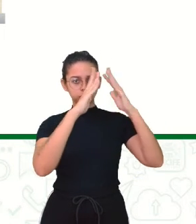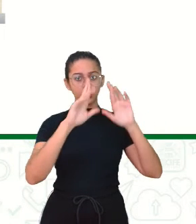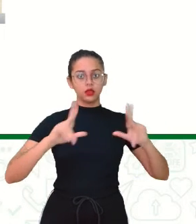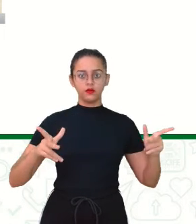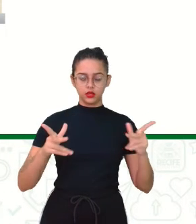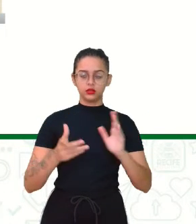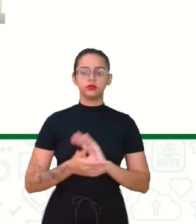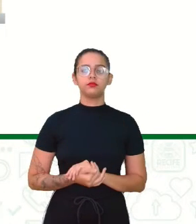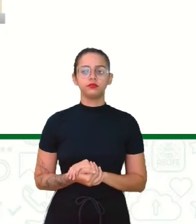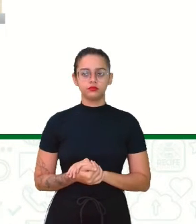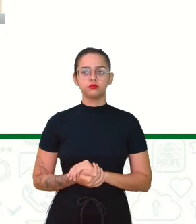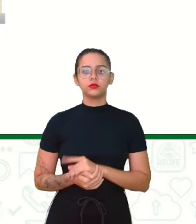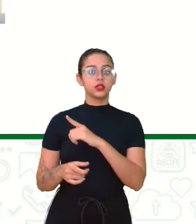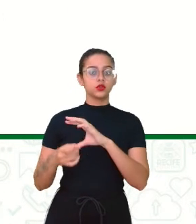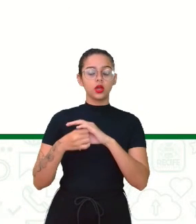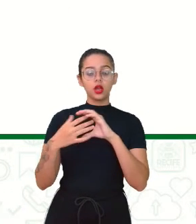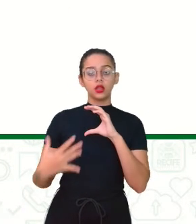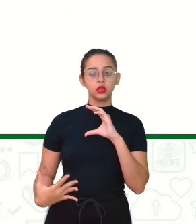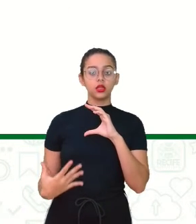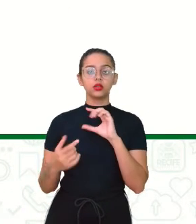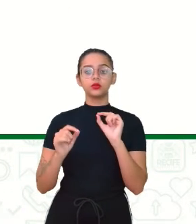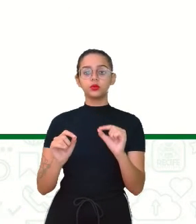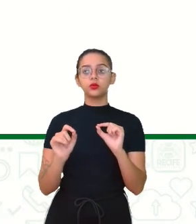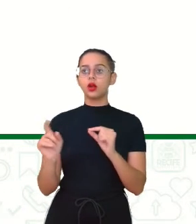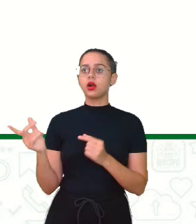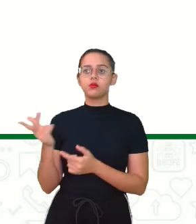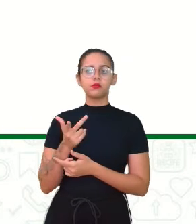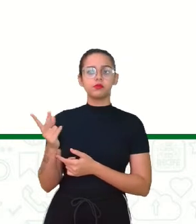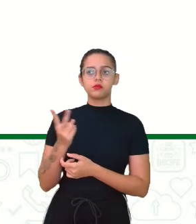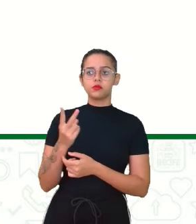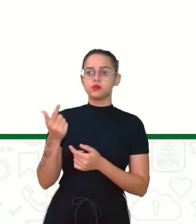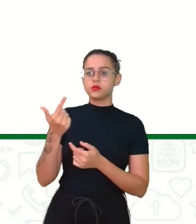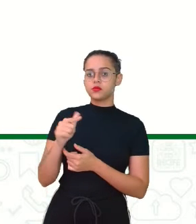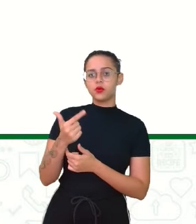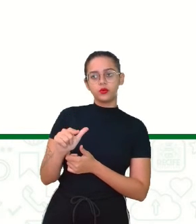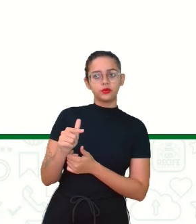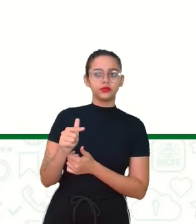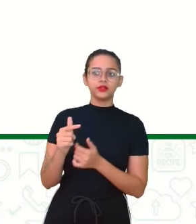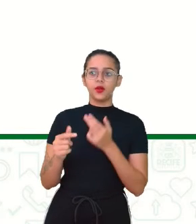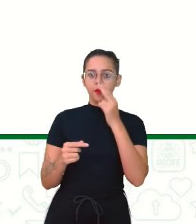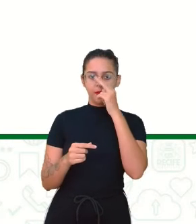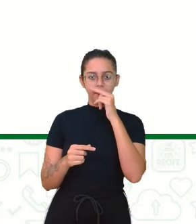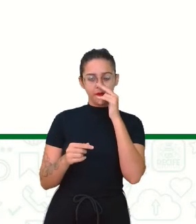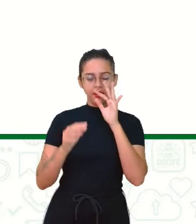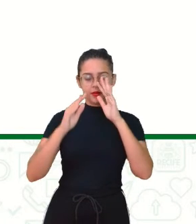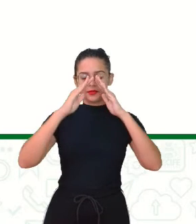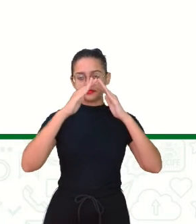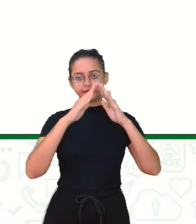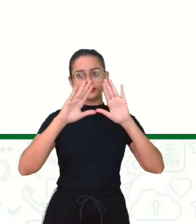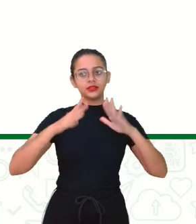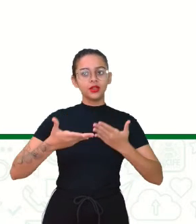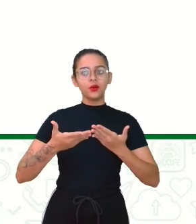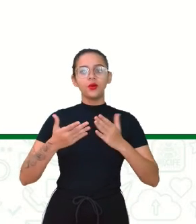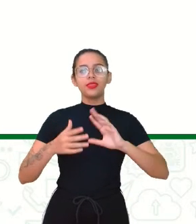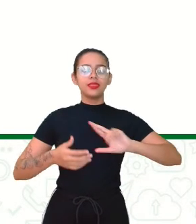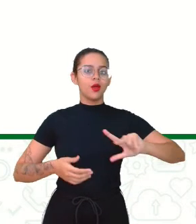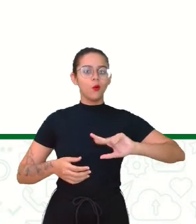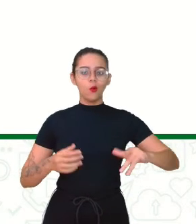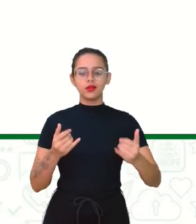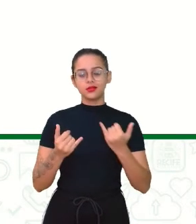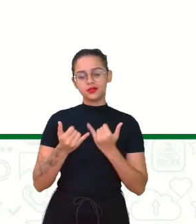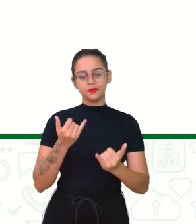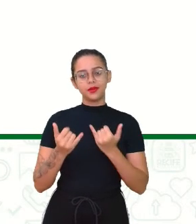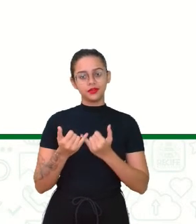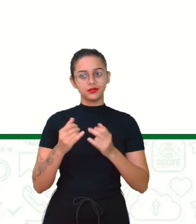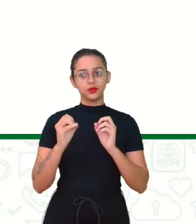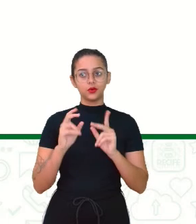a outra. Isso caracteriza que elas não têm essa coisa do mesmo ângulo, então eles não são